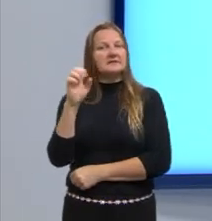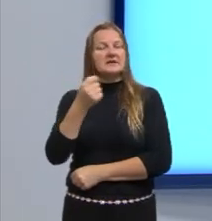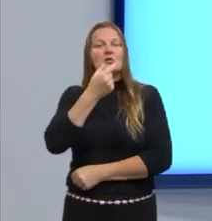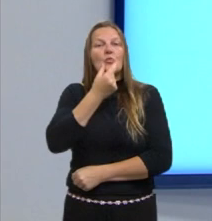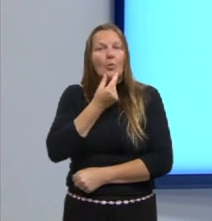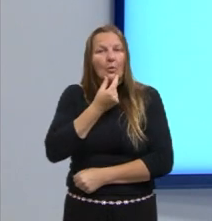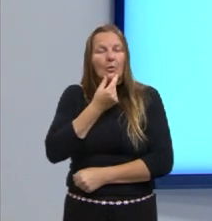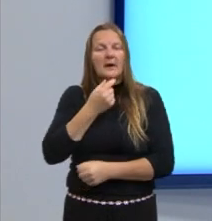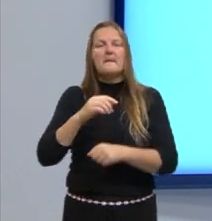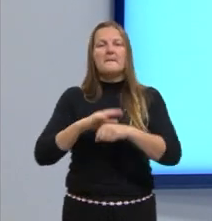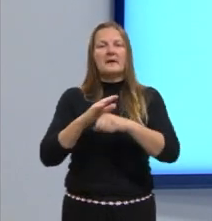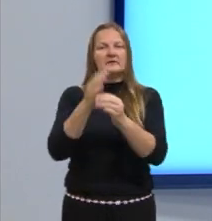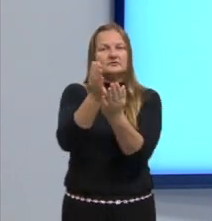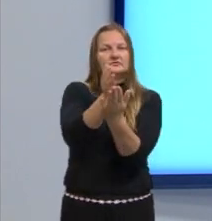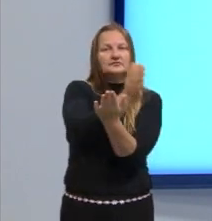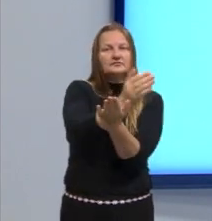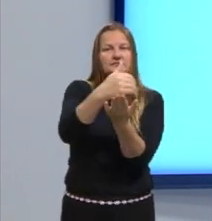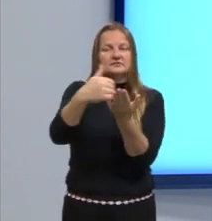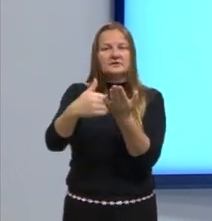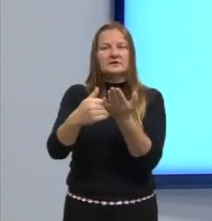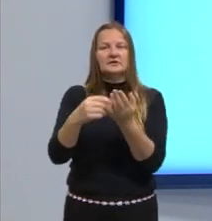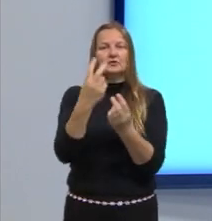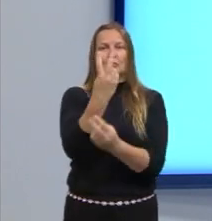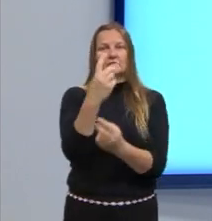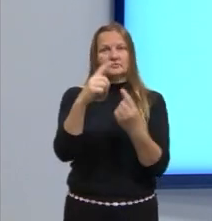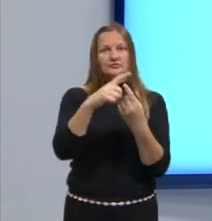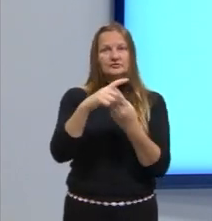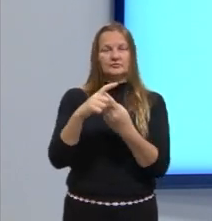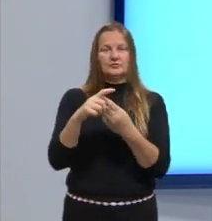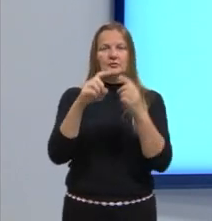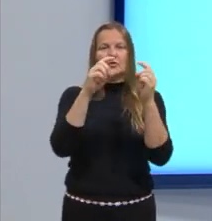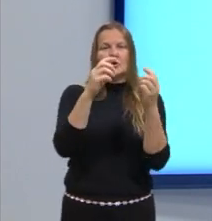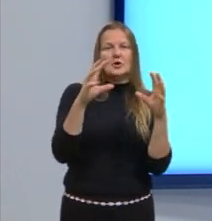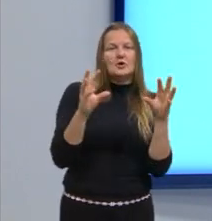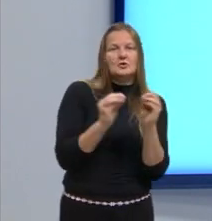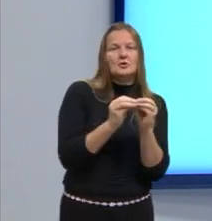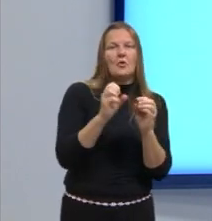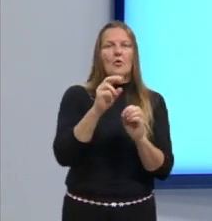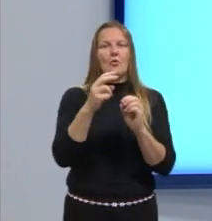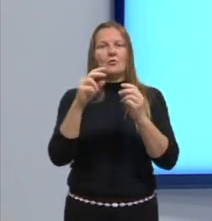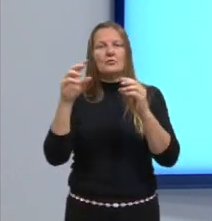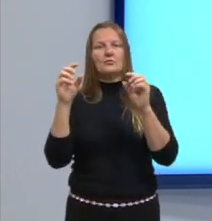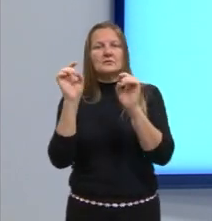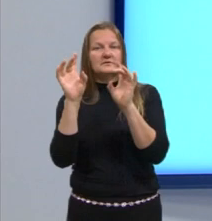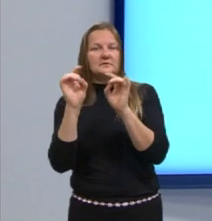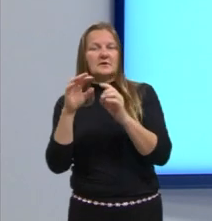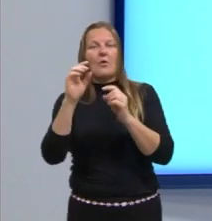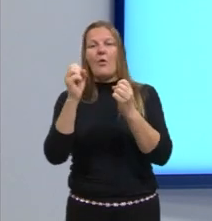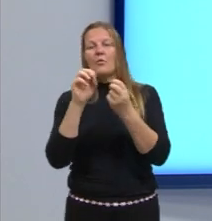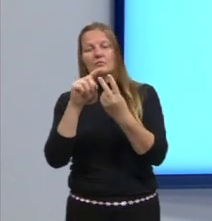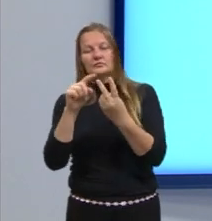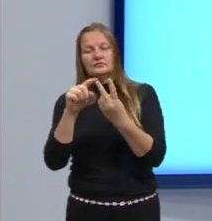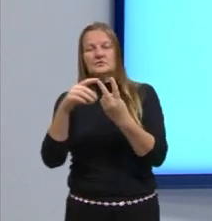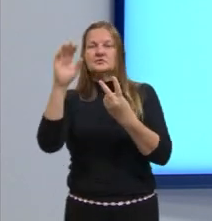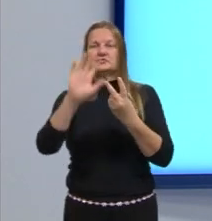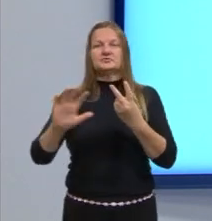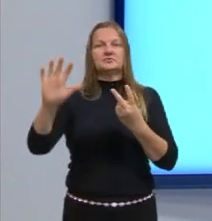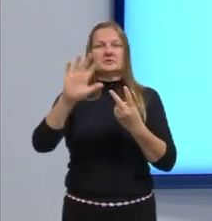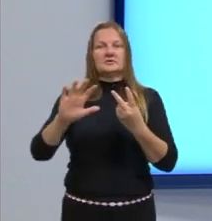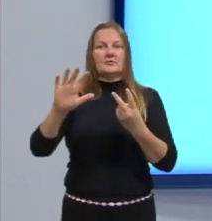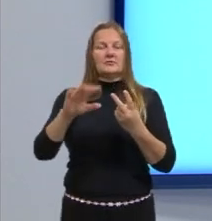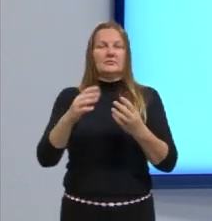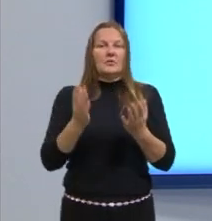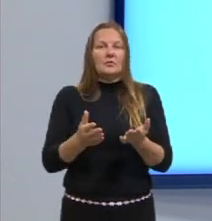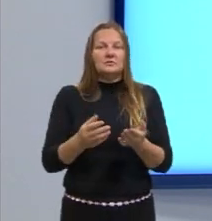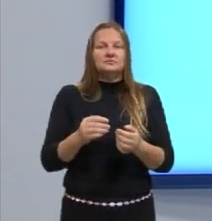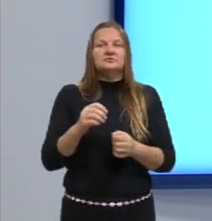é dividida em relatividade restrita ou especial e relatividade geral a gente vai tratar muito a gente